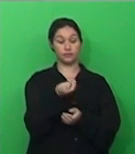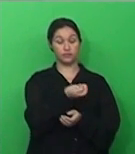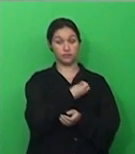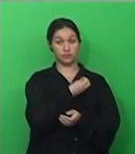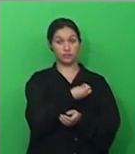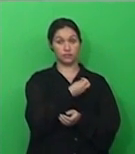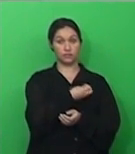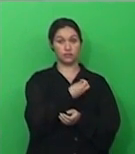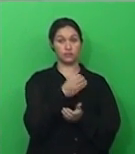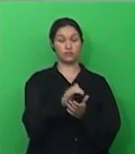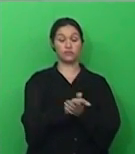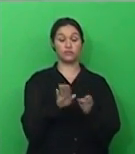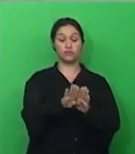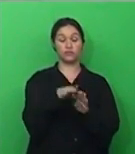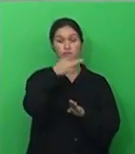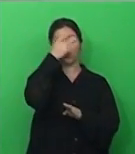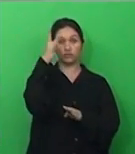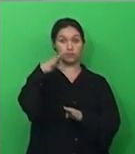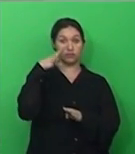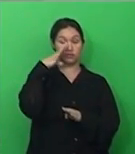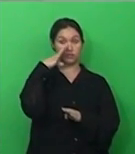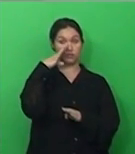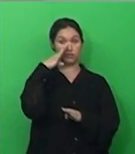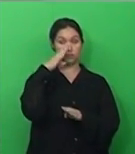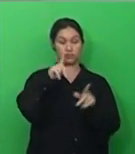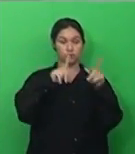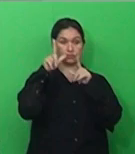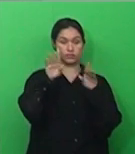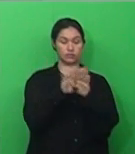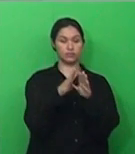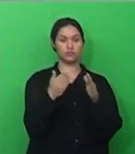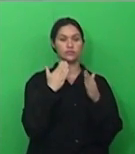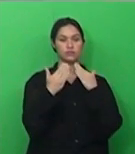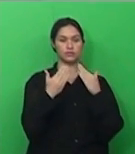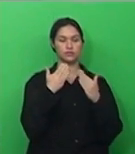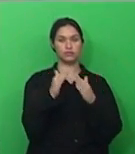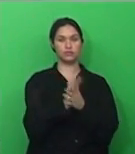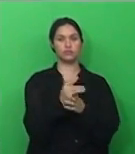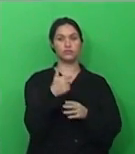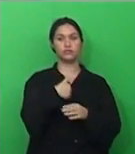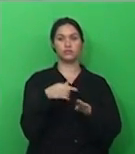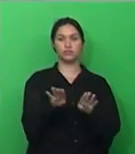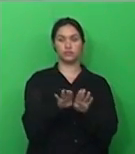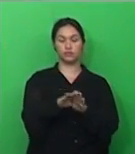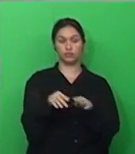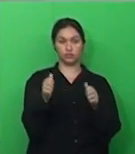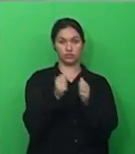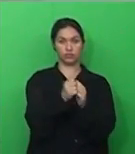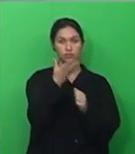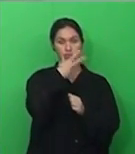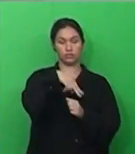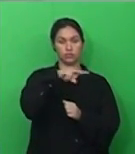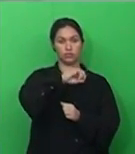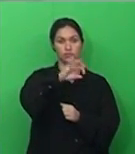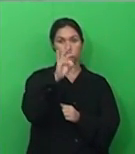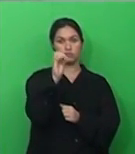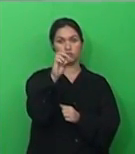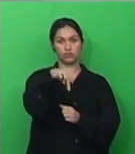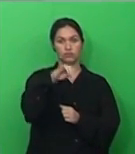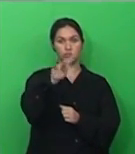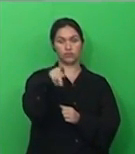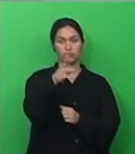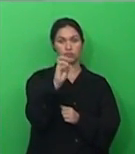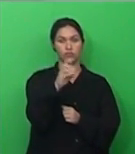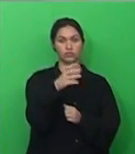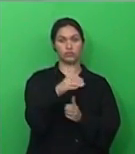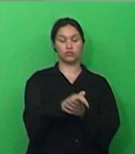nos assiste também pela TV Cidadã, pelo Facebook. Eu também vou na esteira do vereador Toninho e do vereador